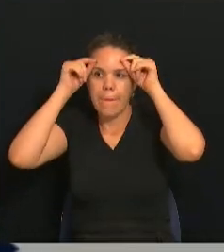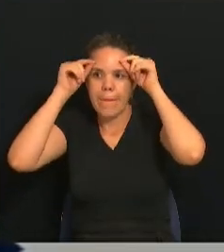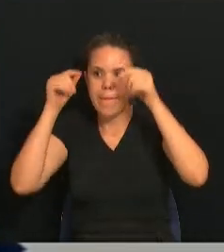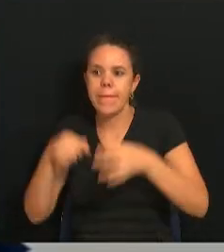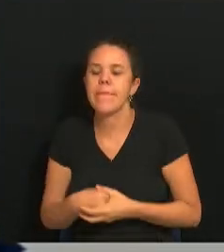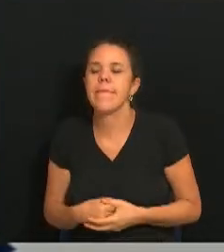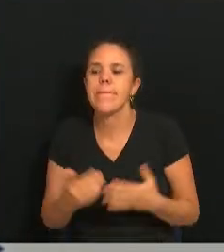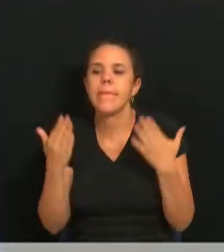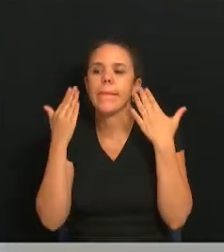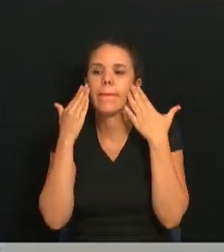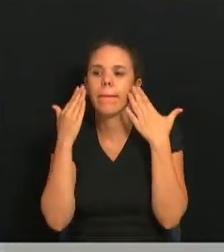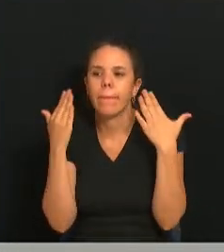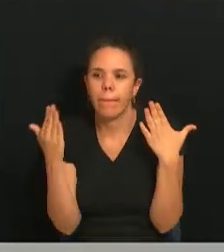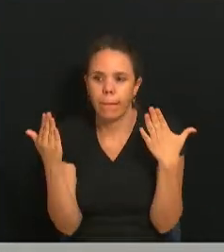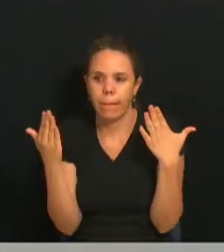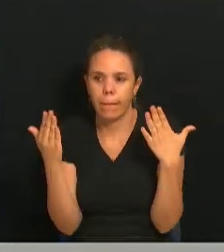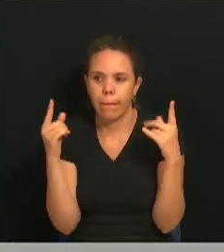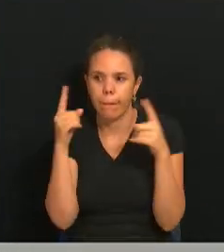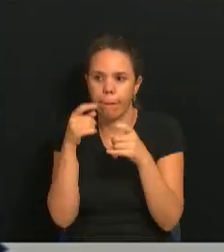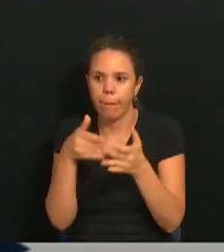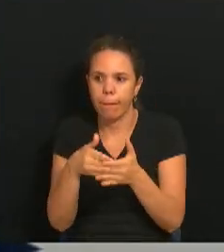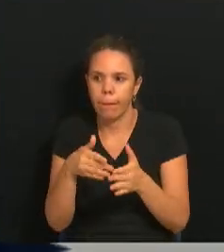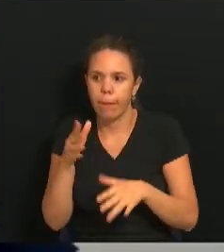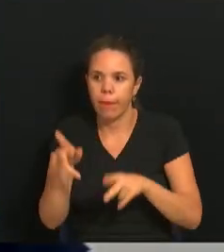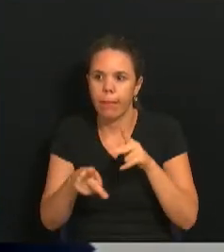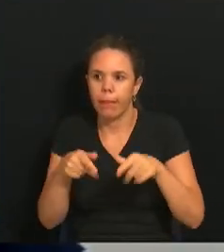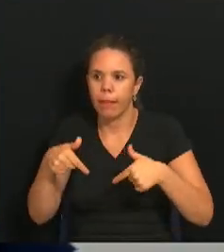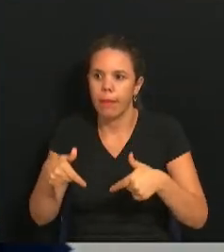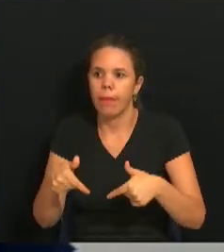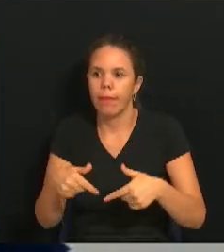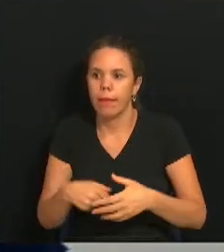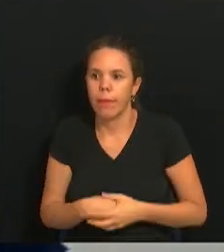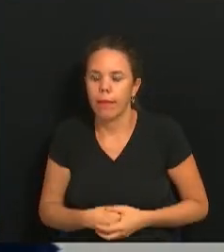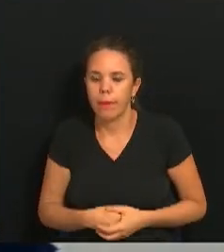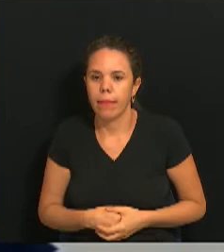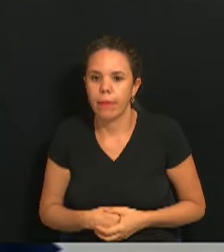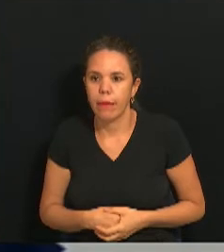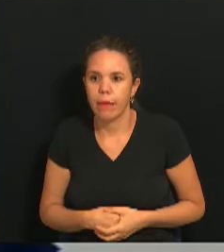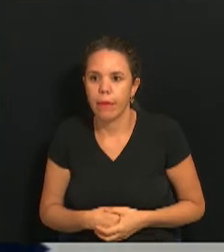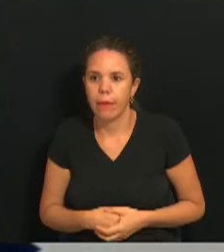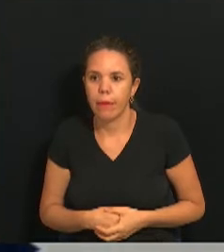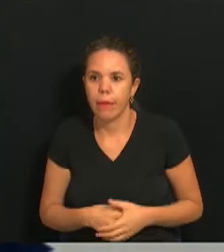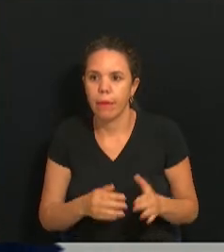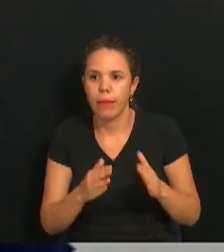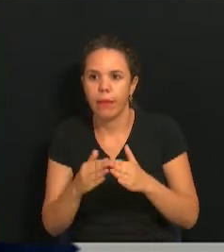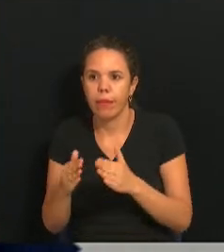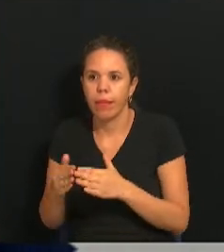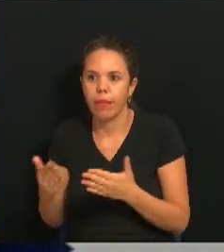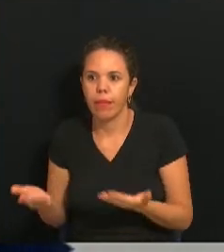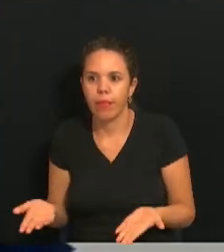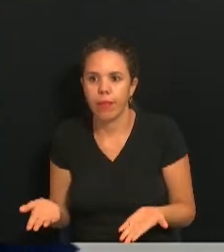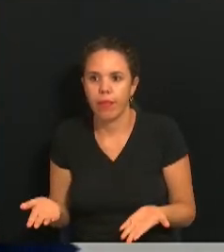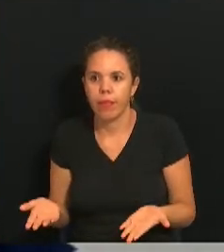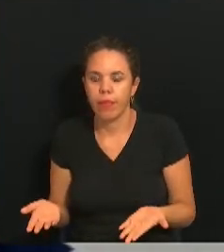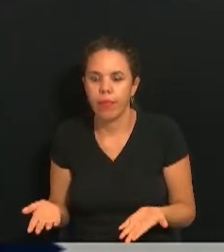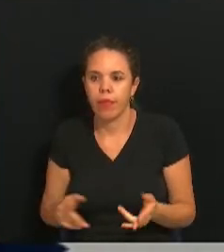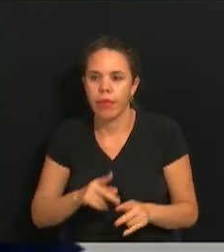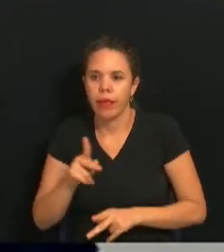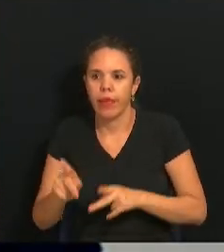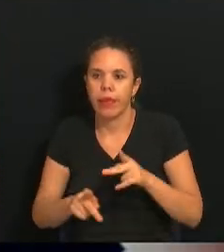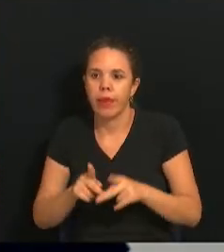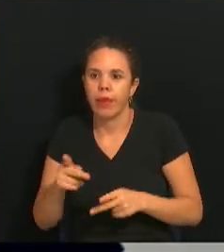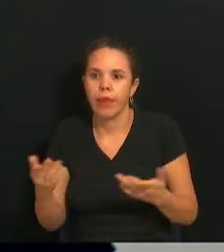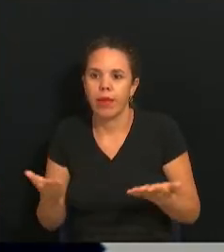diante da dificuldade que muitos enfrentam, né, para ter sua moradia. Eu acho que a pessoa hoje